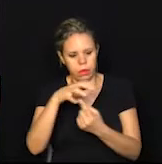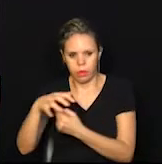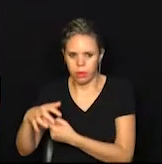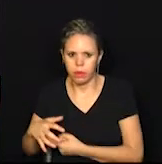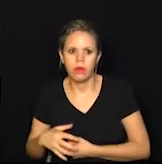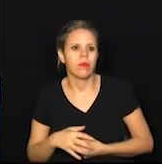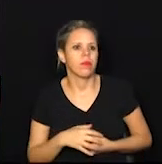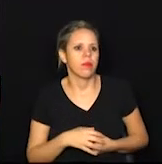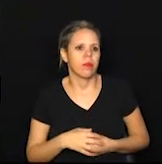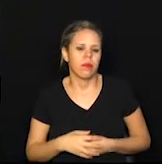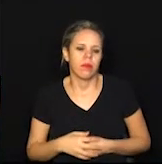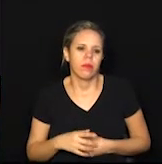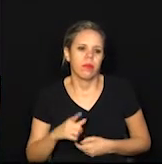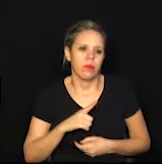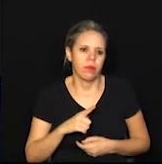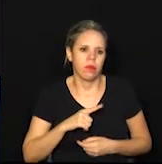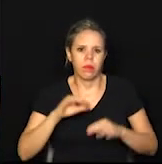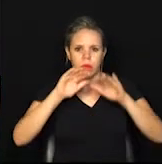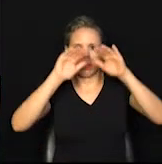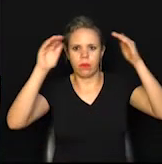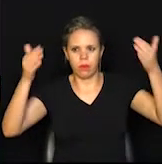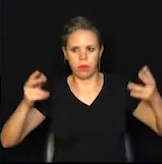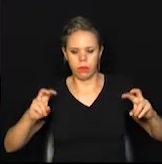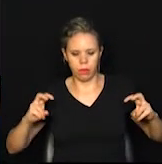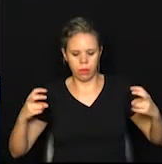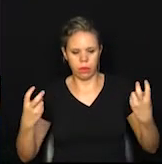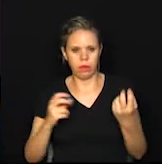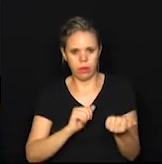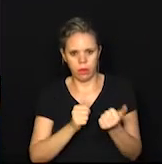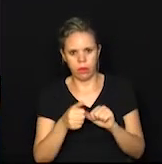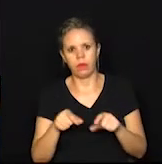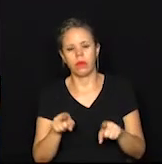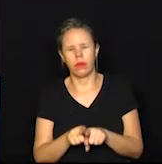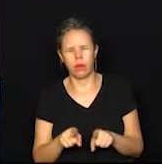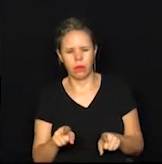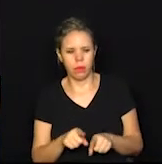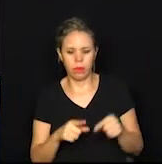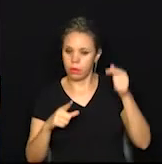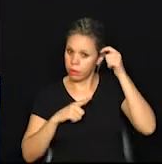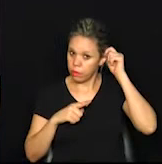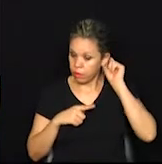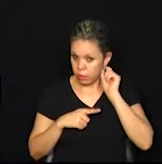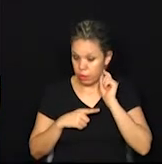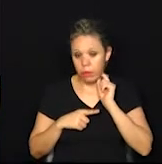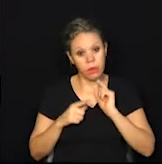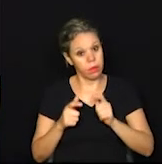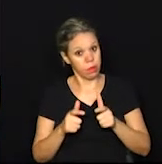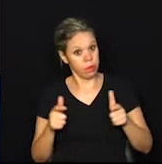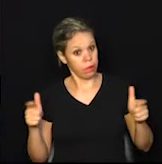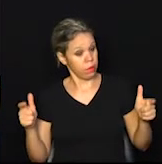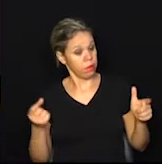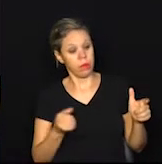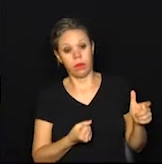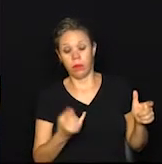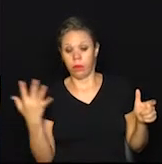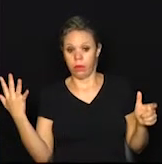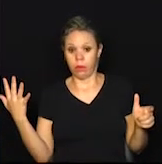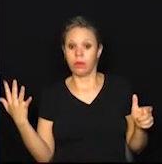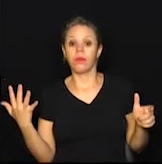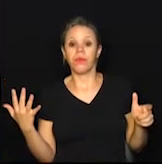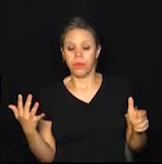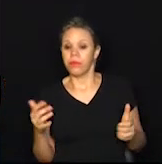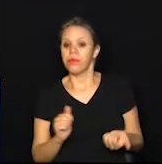elas também tem os ginásios de esporte, então a gente tem uma grande quantidade de espaço para a